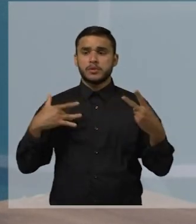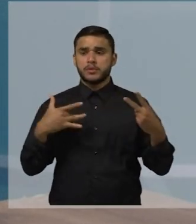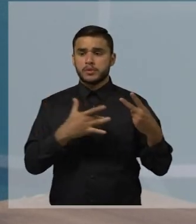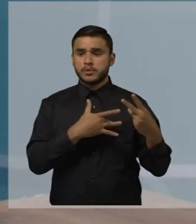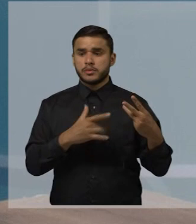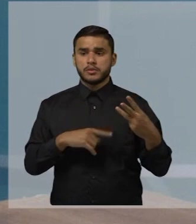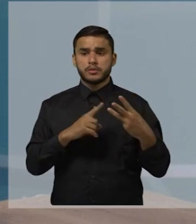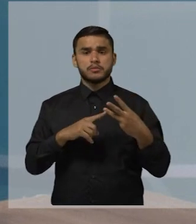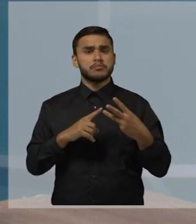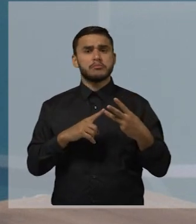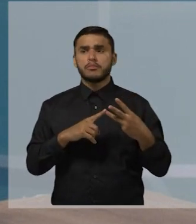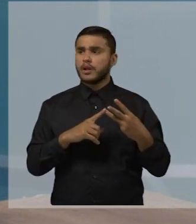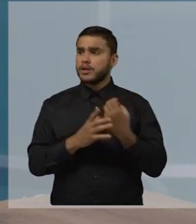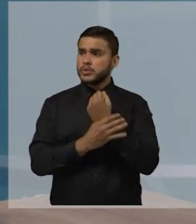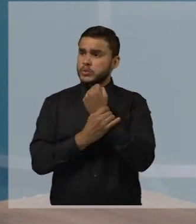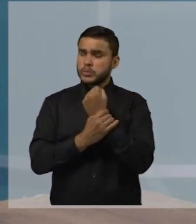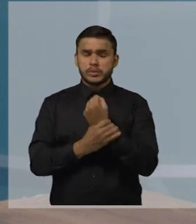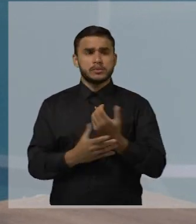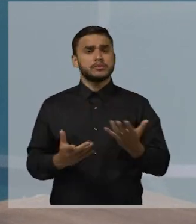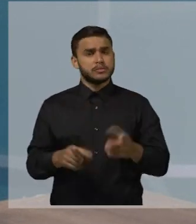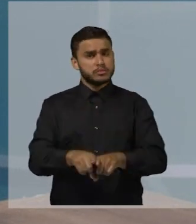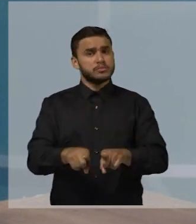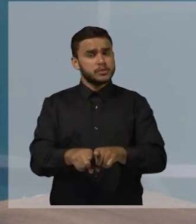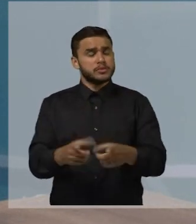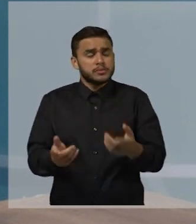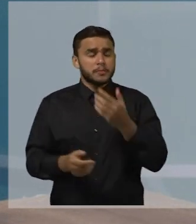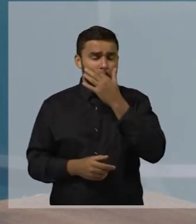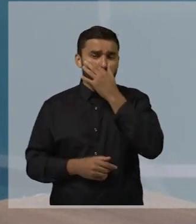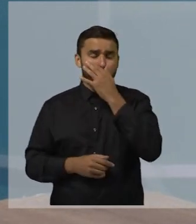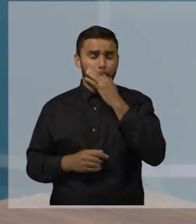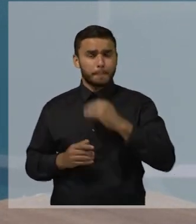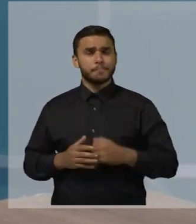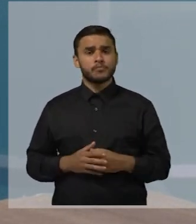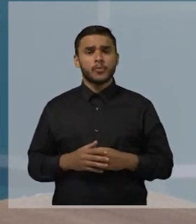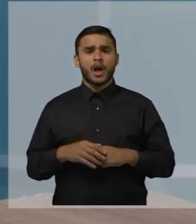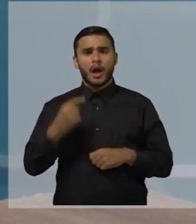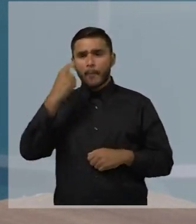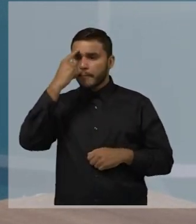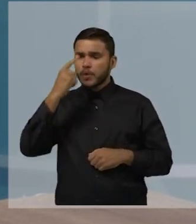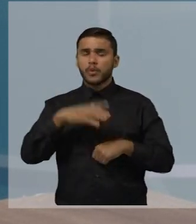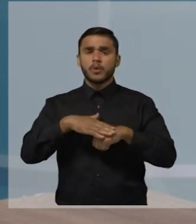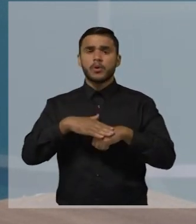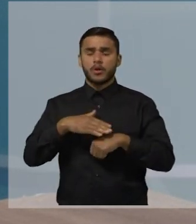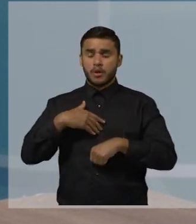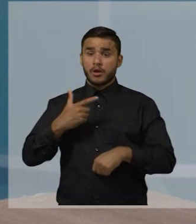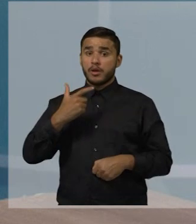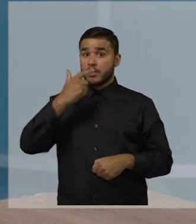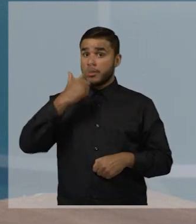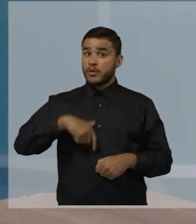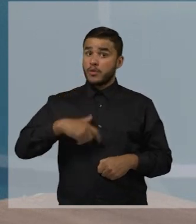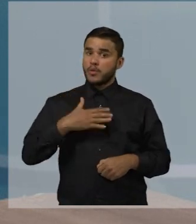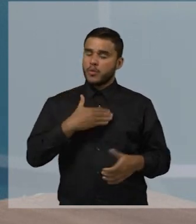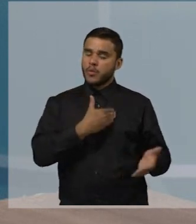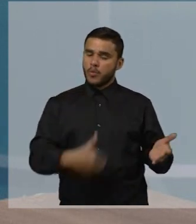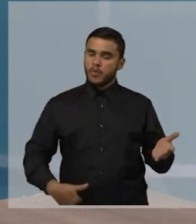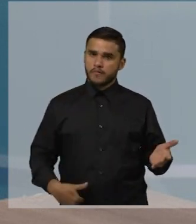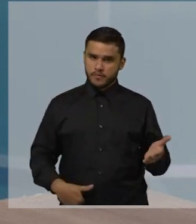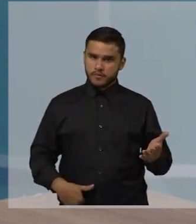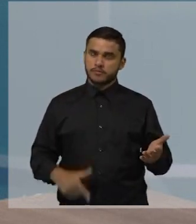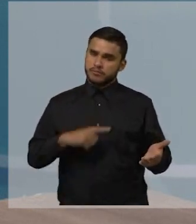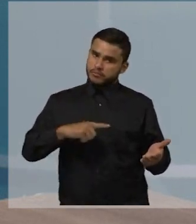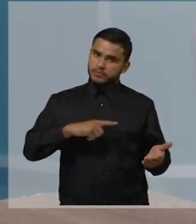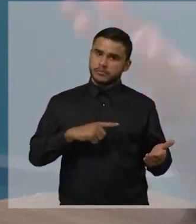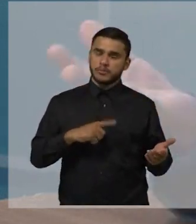na saúde, há sempre uma predominância do que seria o poder que o governo central